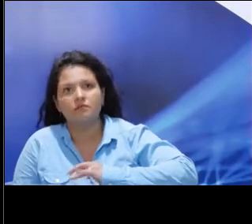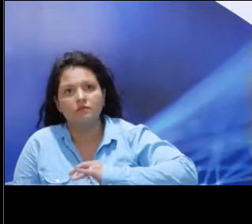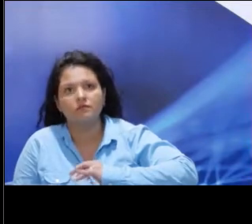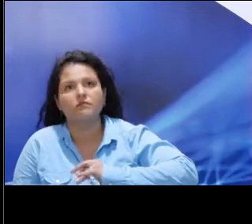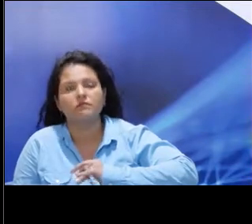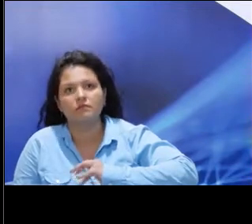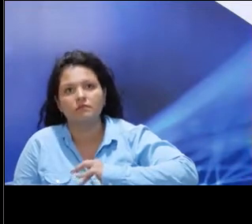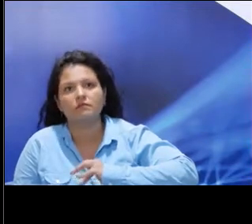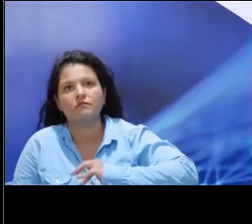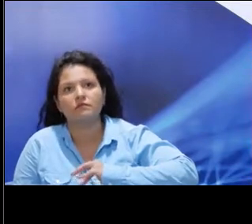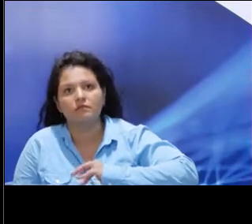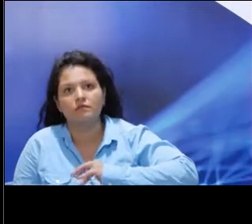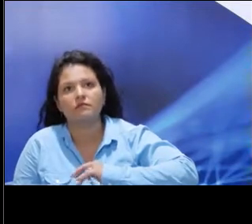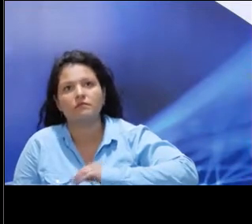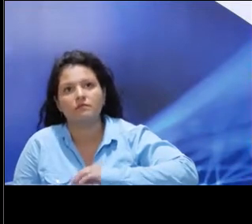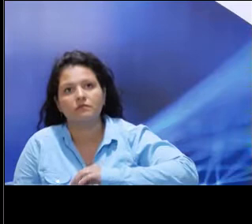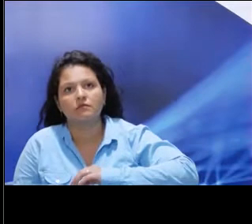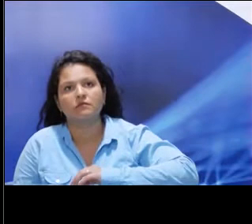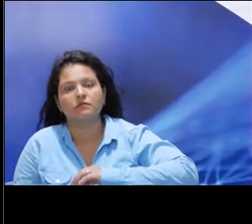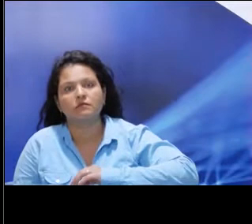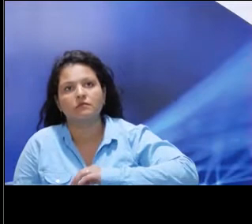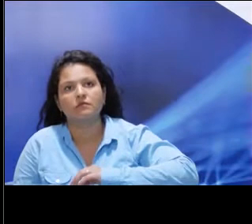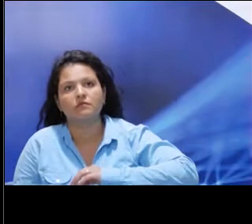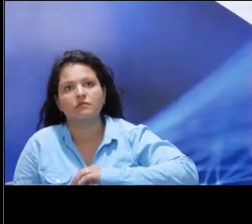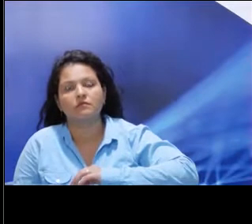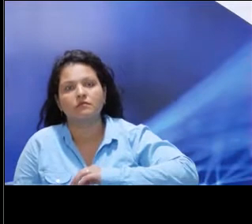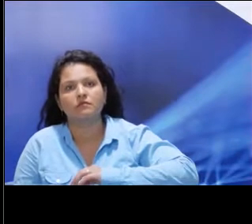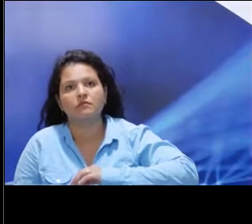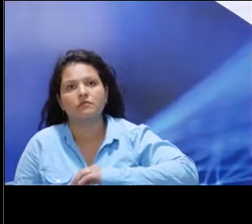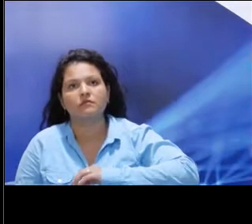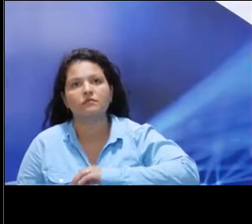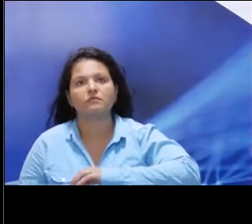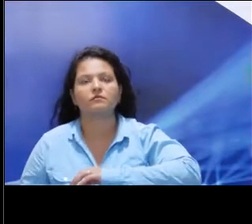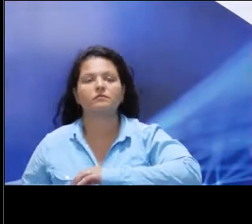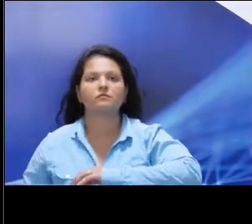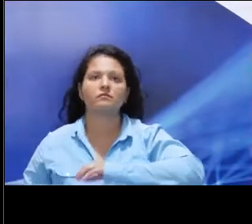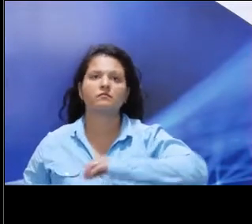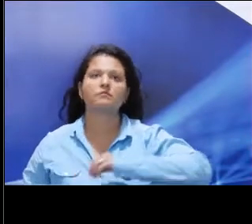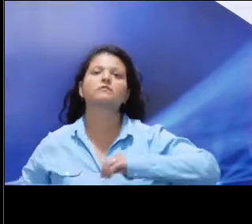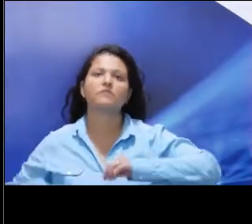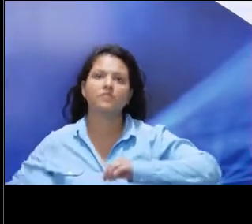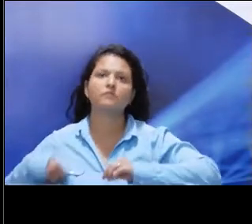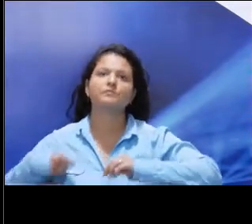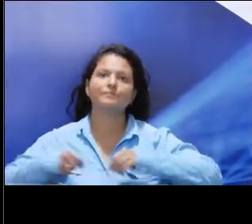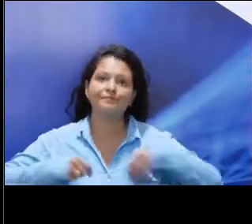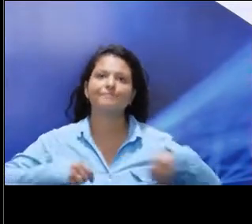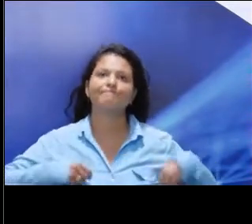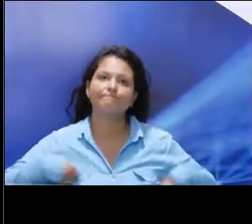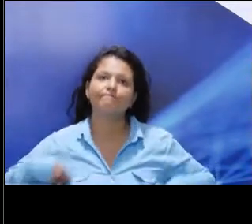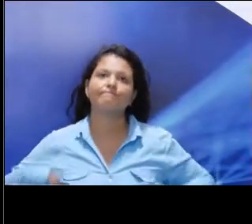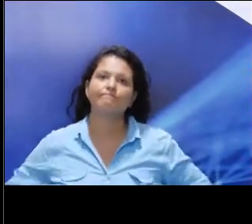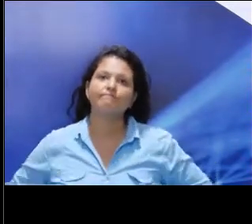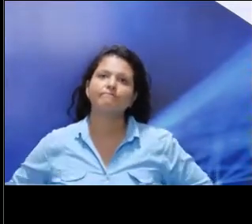o valor nutritivo dessa silagem é muito pior do que um produtor maior, entendeu? Que tem um silo mais alto.